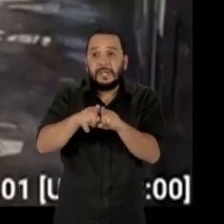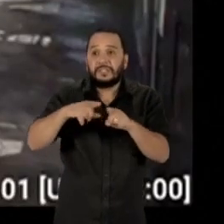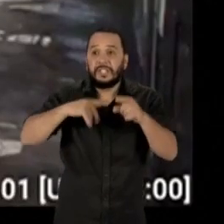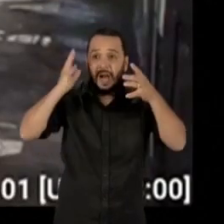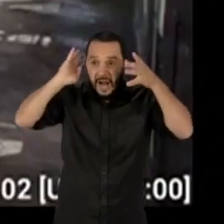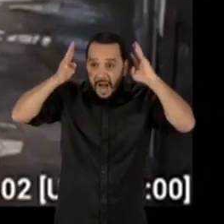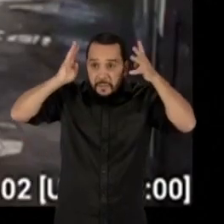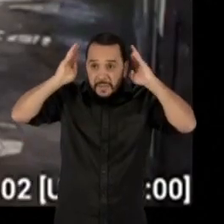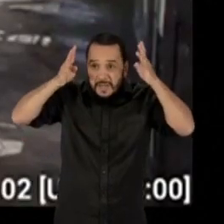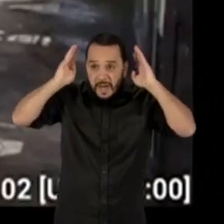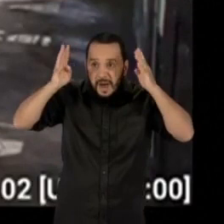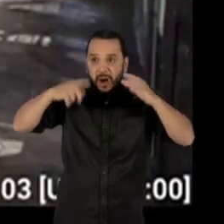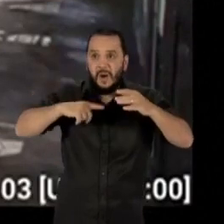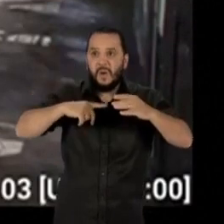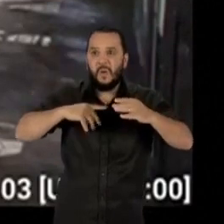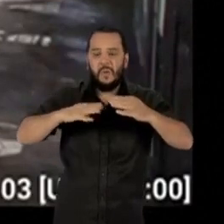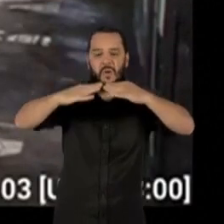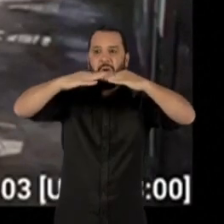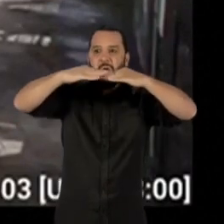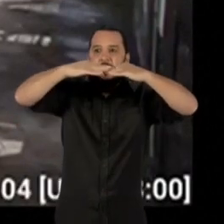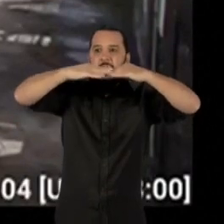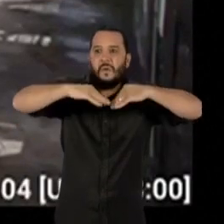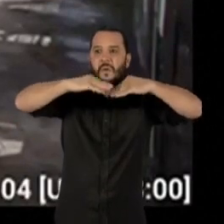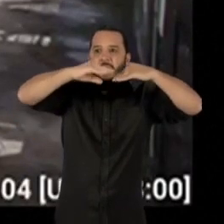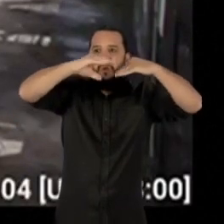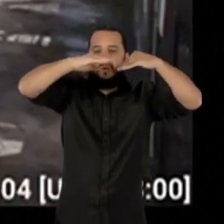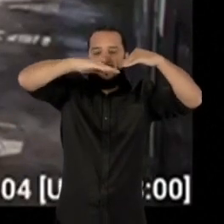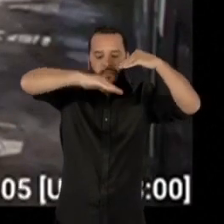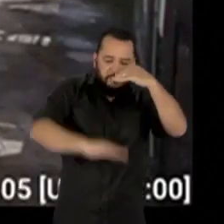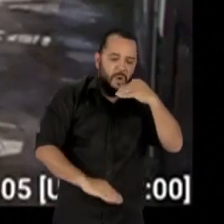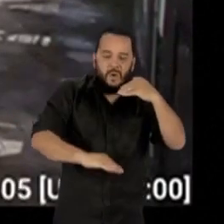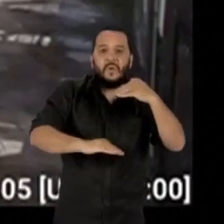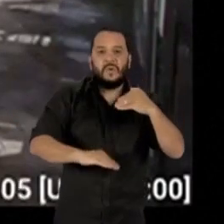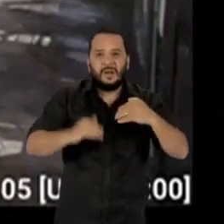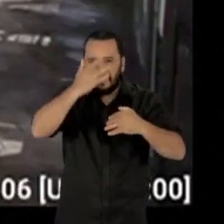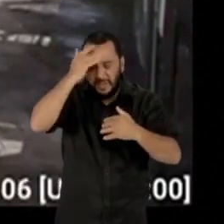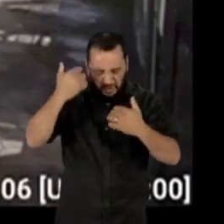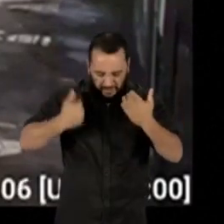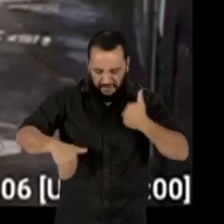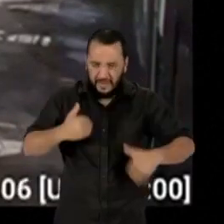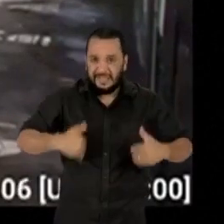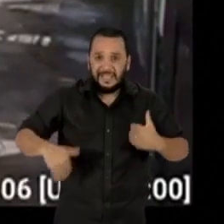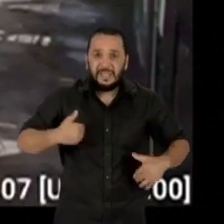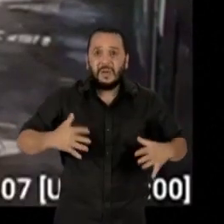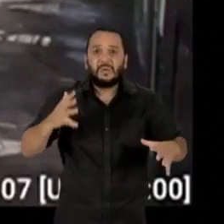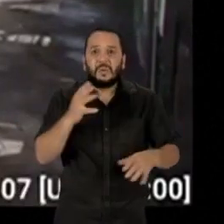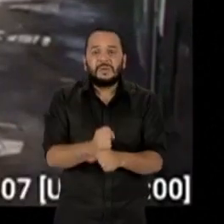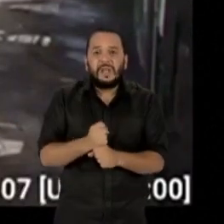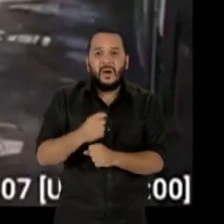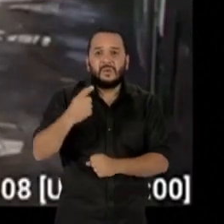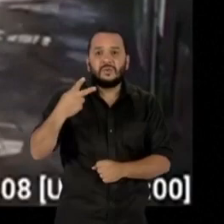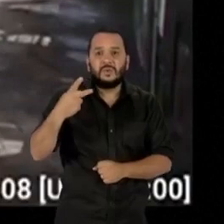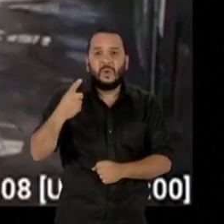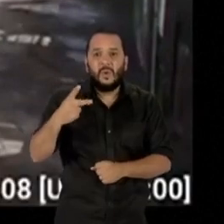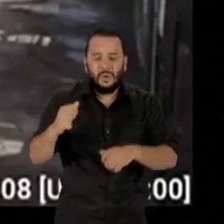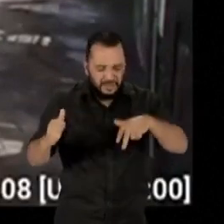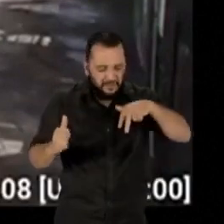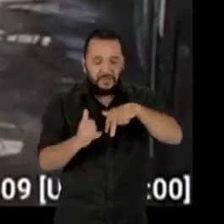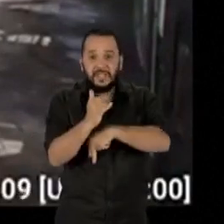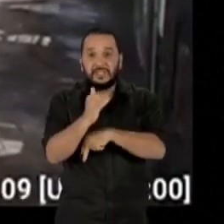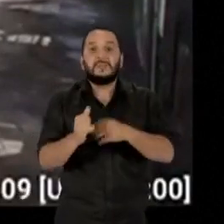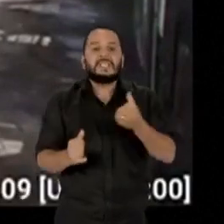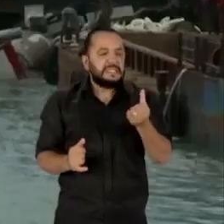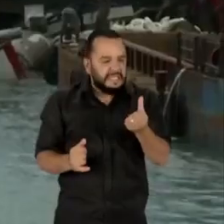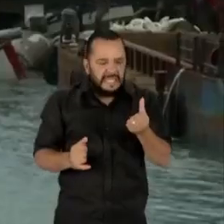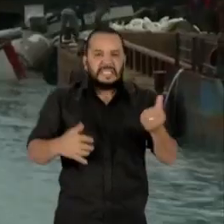de combustível que caiu sobre três barcos ferindo os tripulantes no total houve 12 vítimas seis delas com